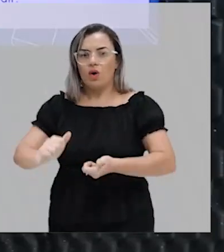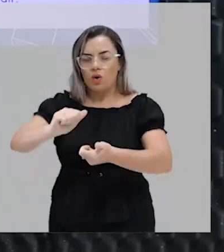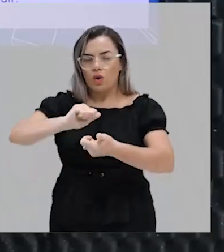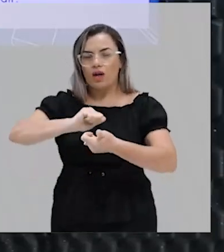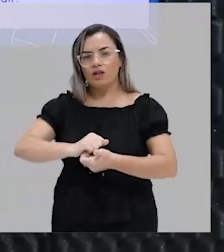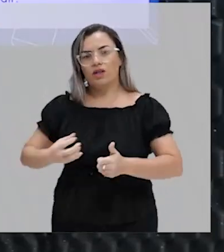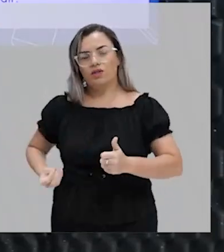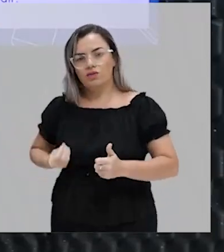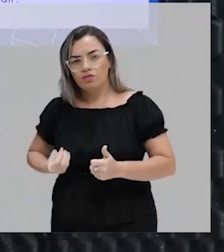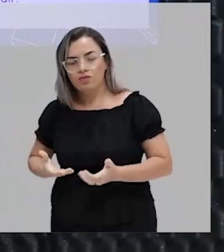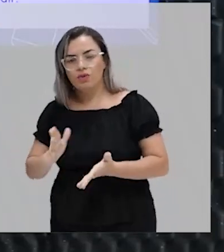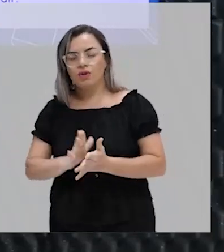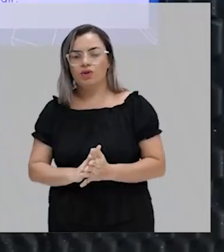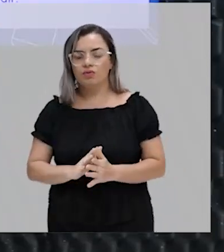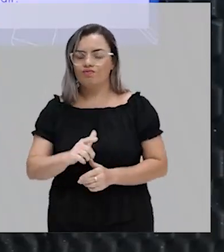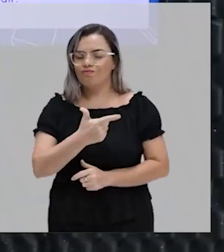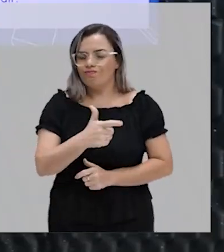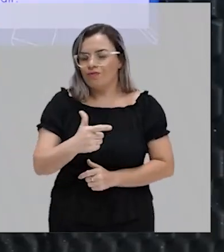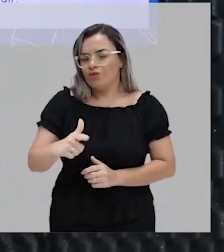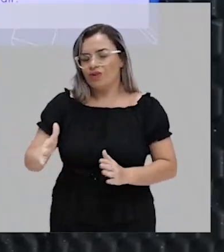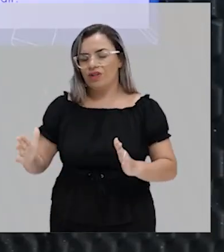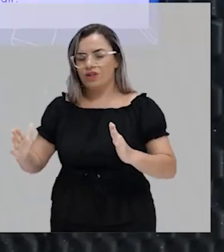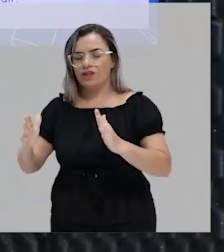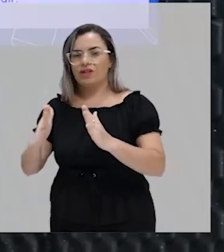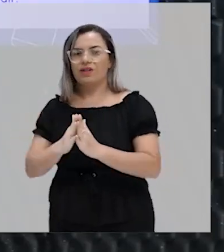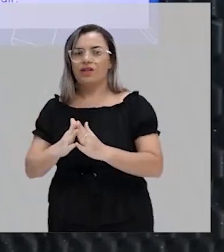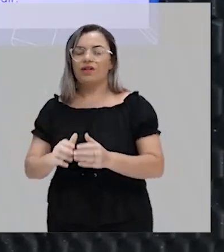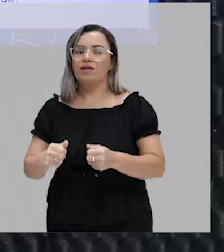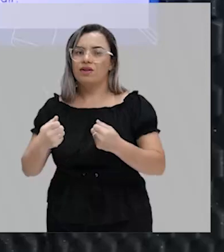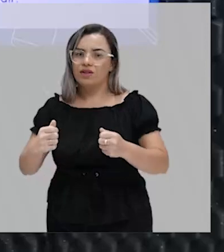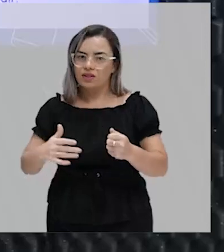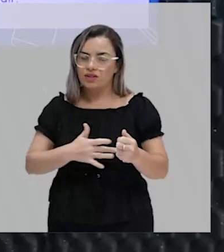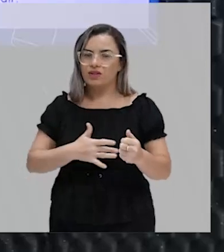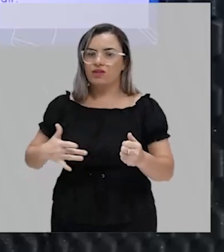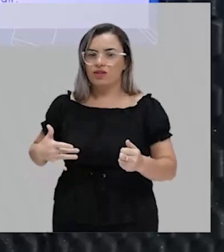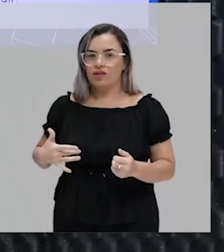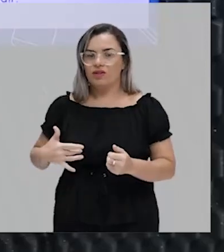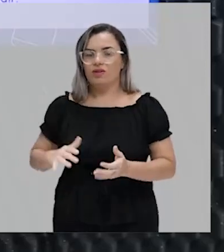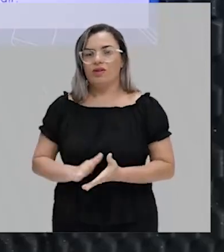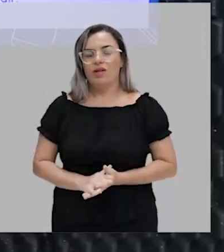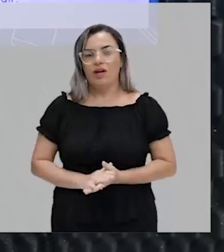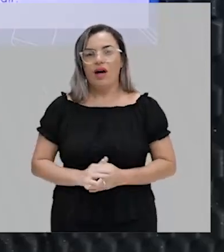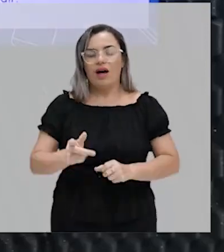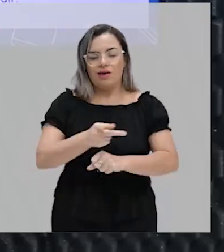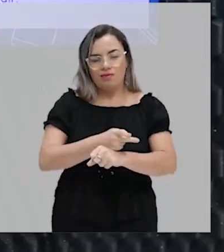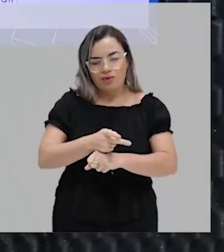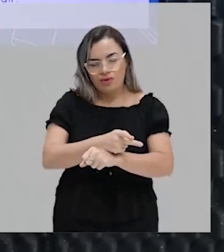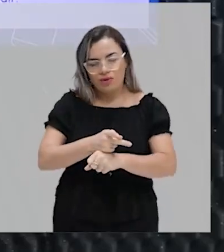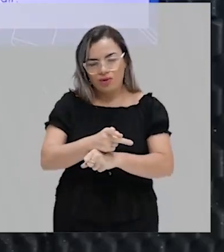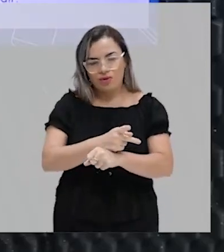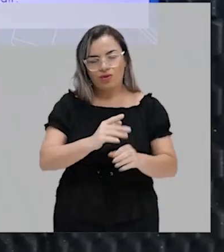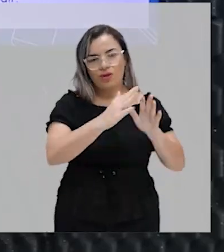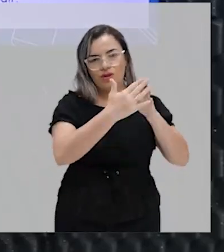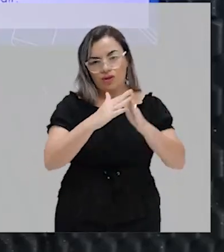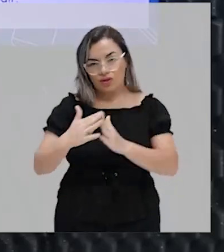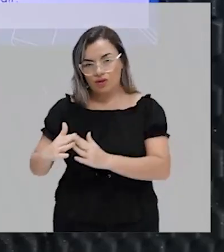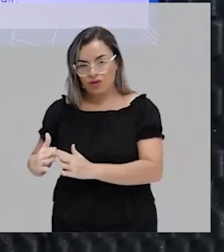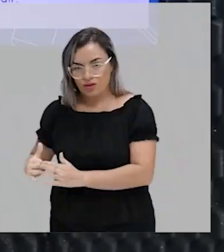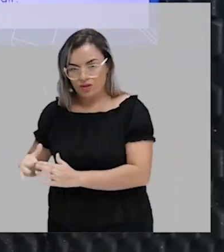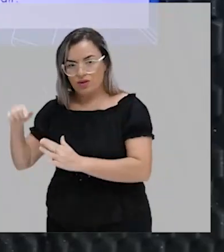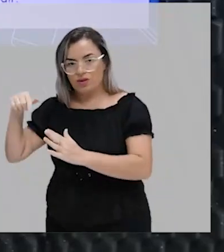não vão ter uma habitação adequada e vão buscar justamente essas áreas mais afastadas. né? E aí nós temos o surgimento do processo